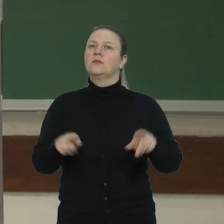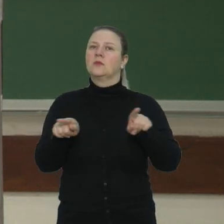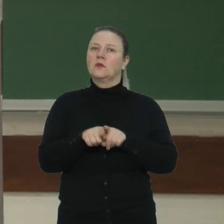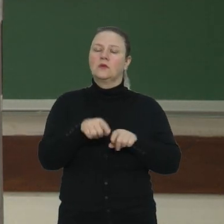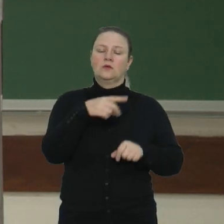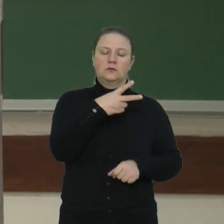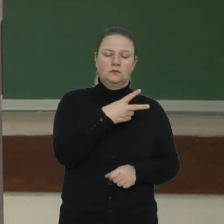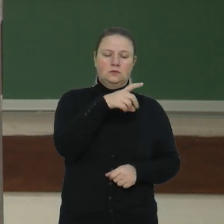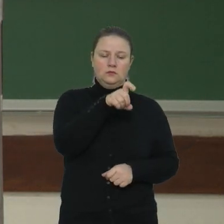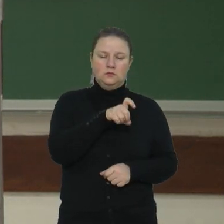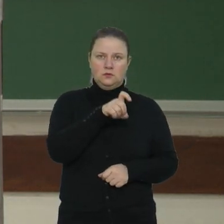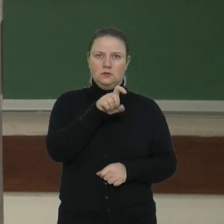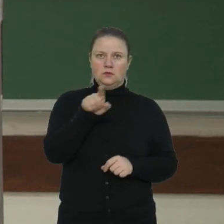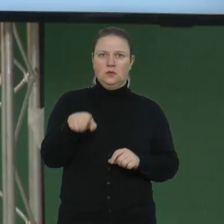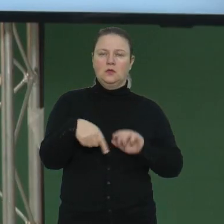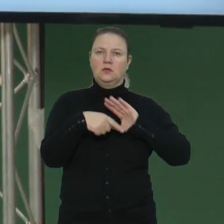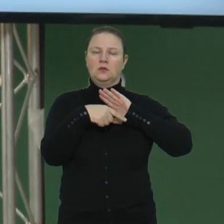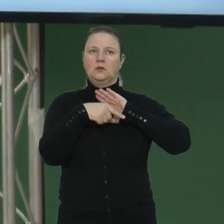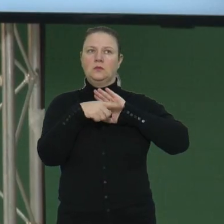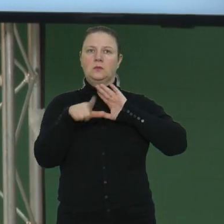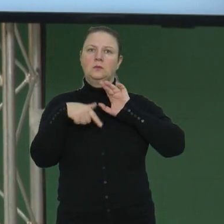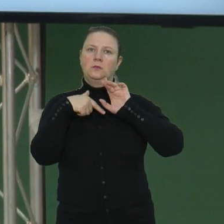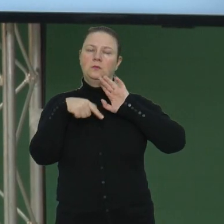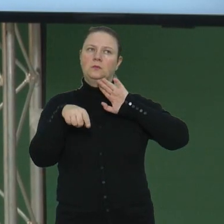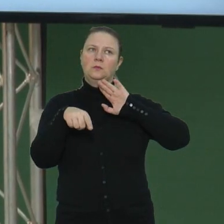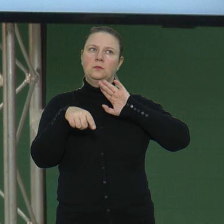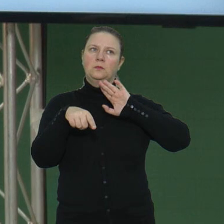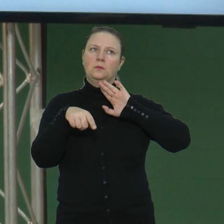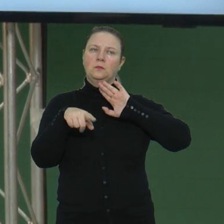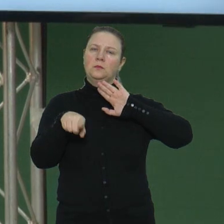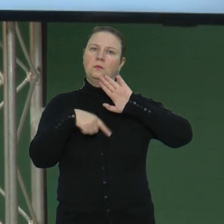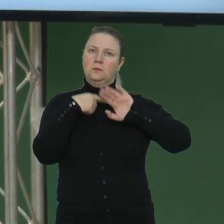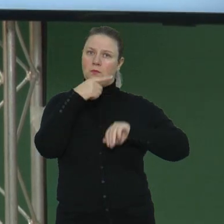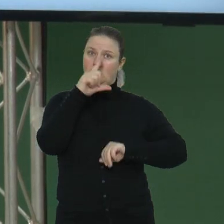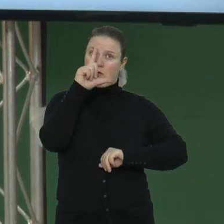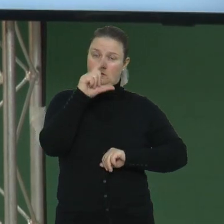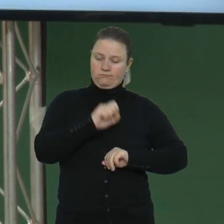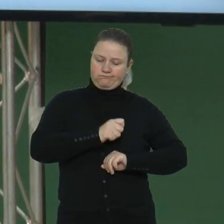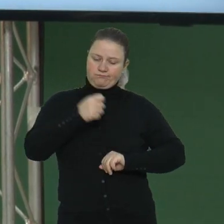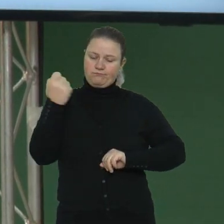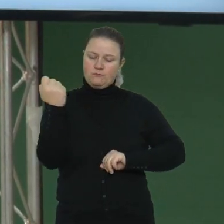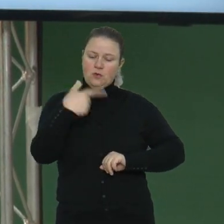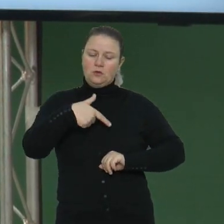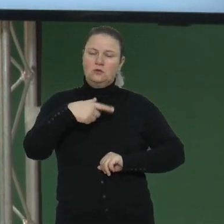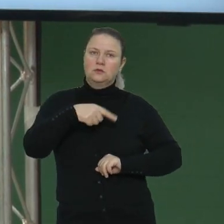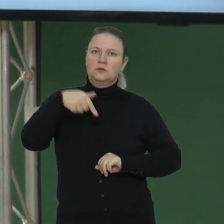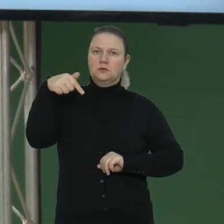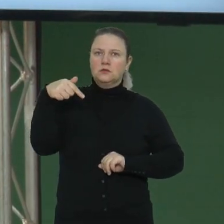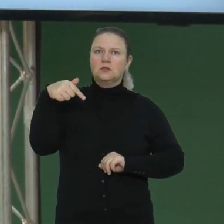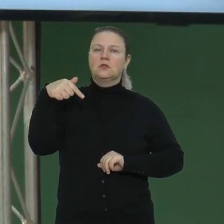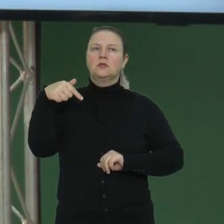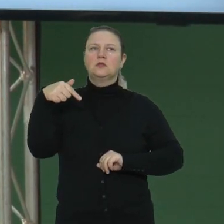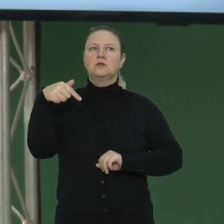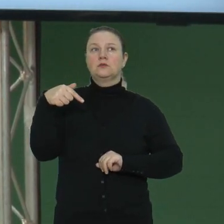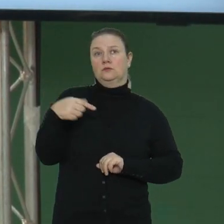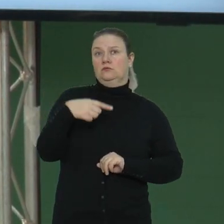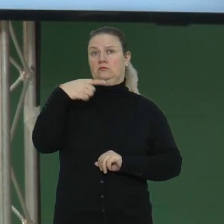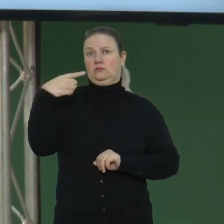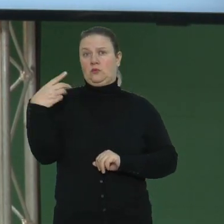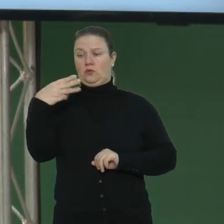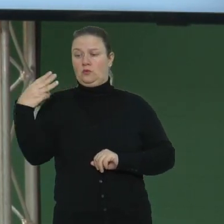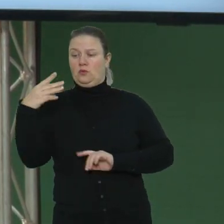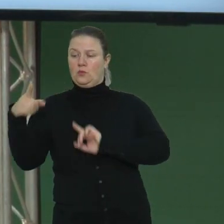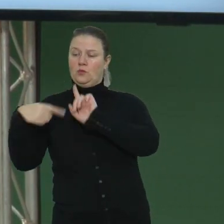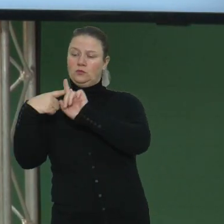2x menos 3 maior do que 7. 2x maior do que o 7, o 3 é negativo, passou a ser positivo,